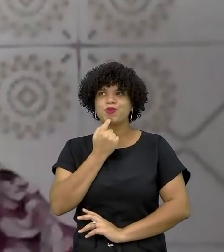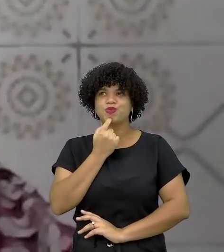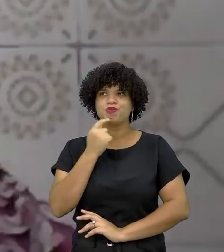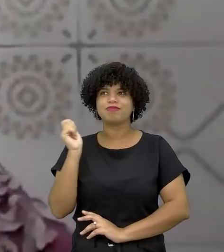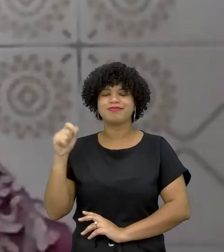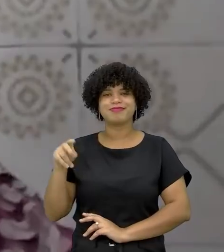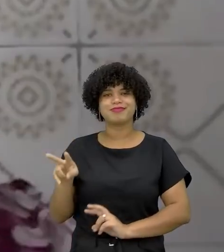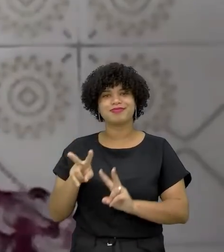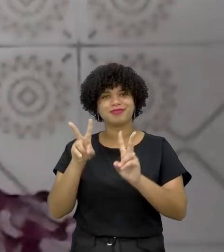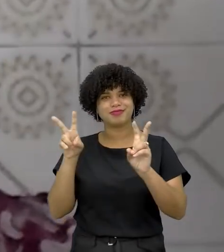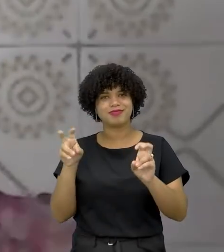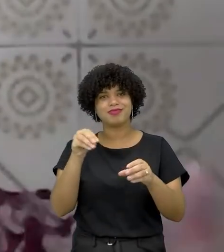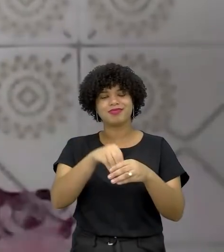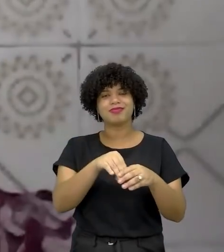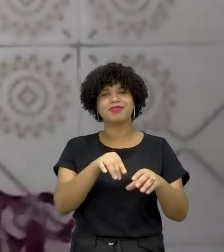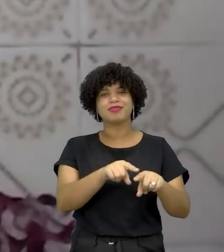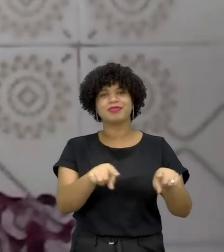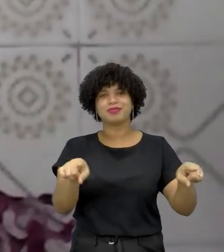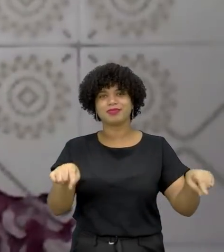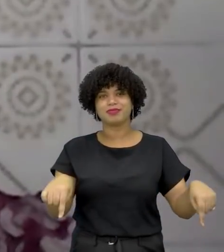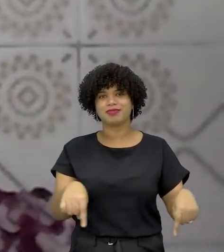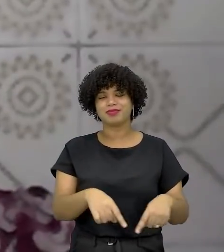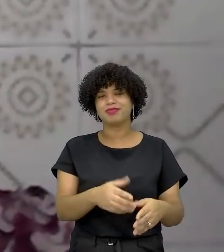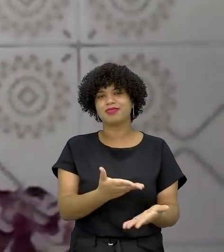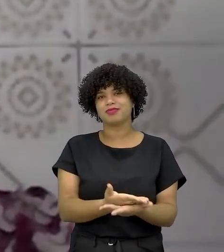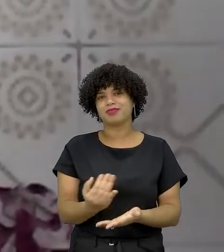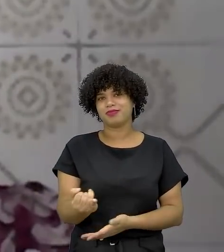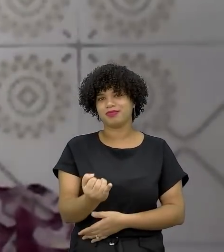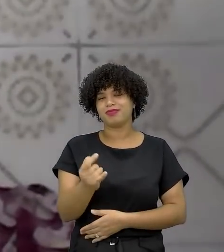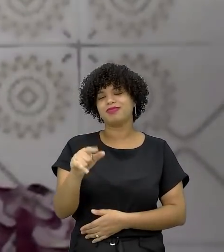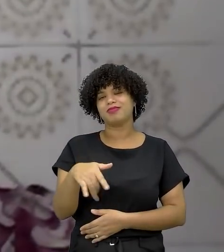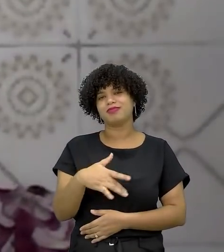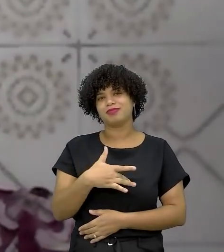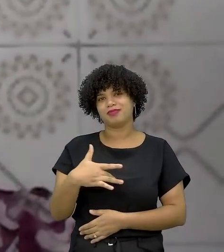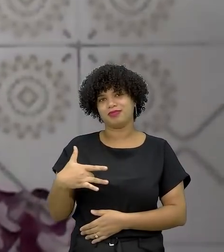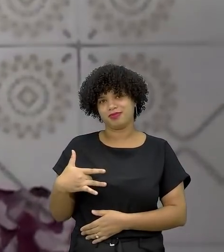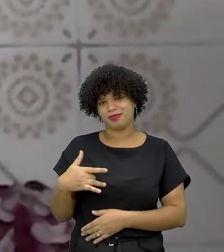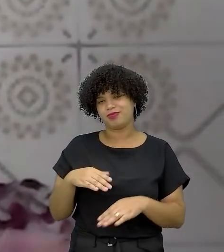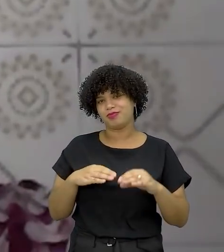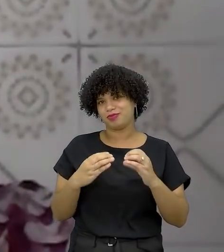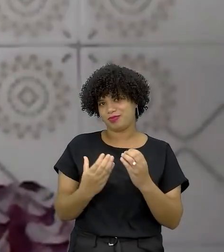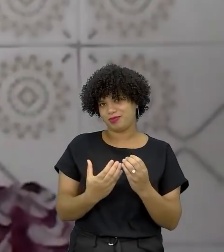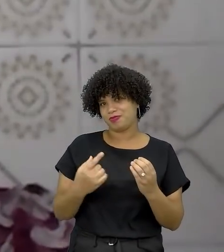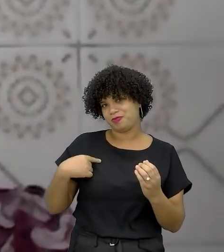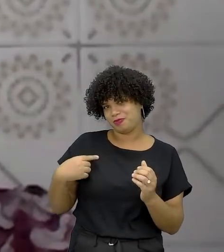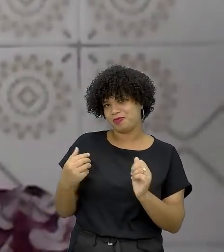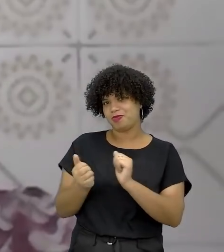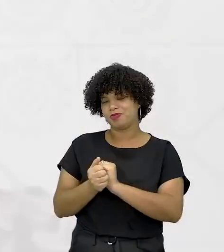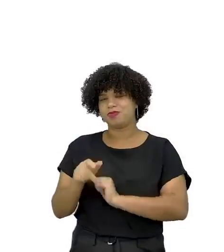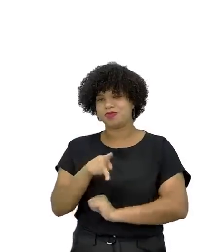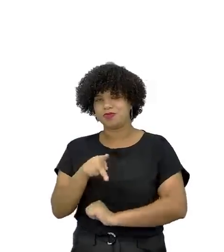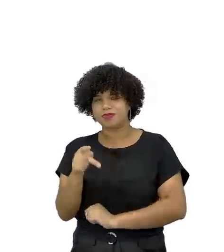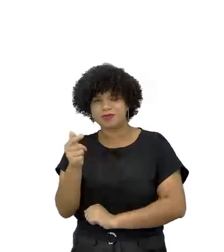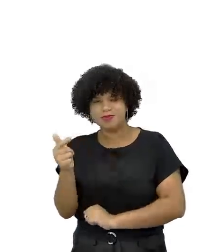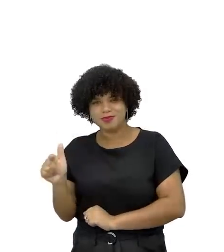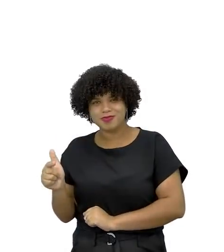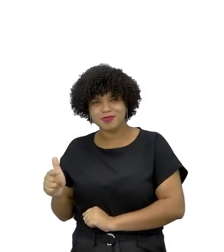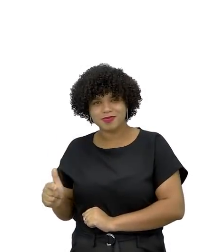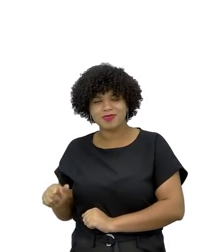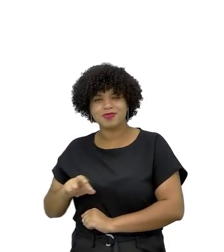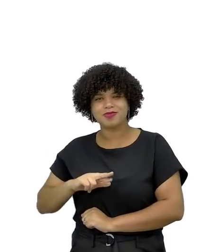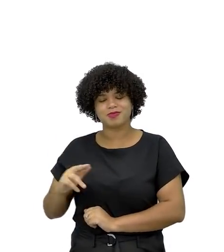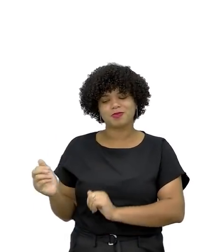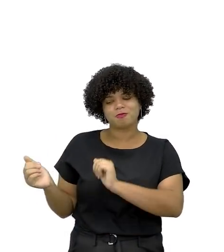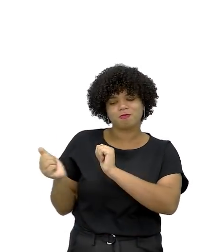os nossos alunos, é uma sugestão, saúde na comunidade. Então, eu e os meus pares também vamos levar uma âncora